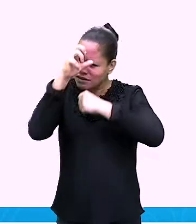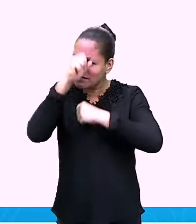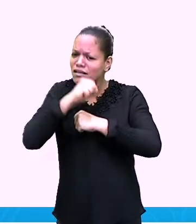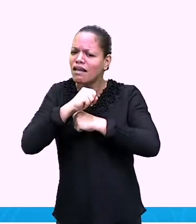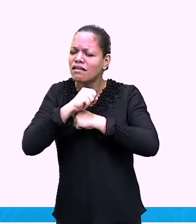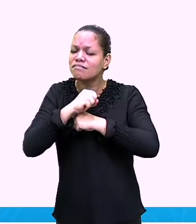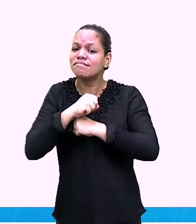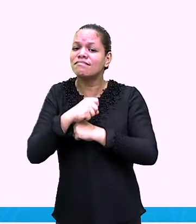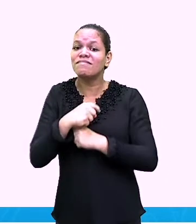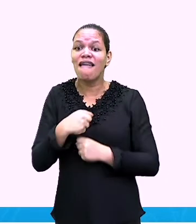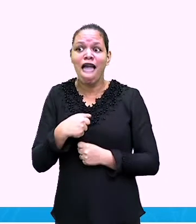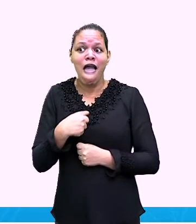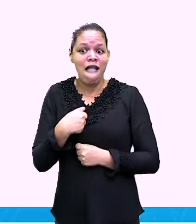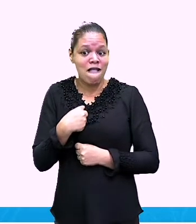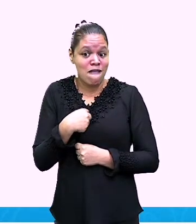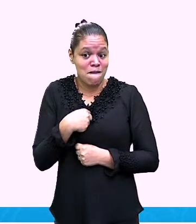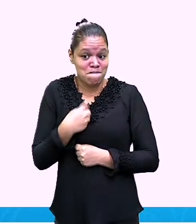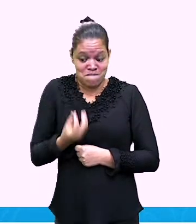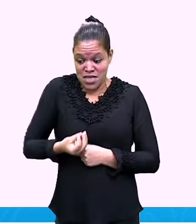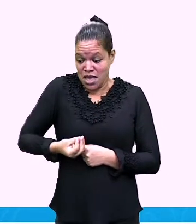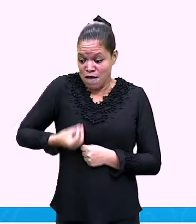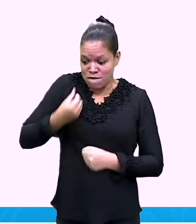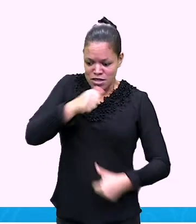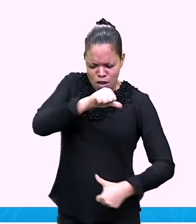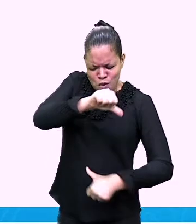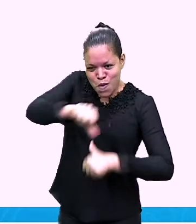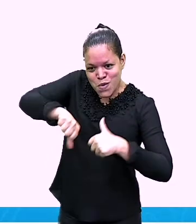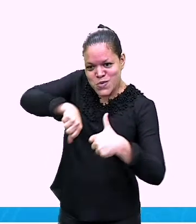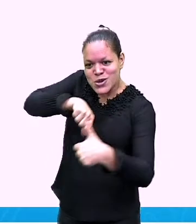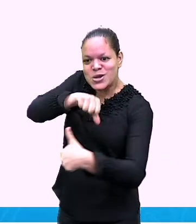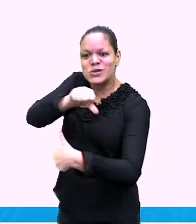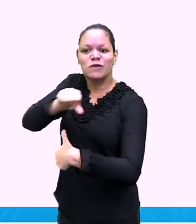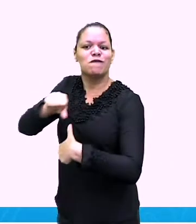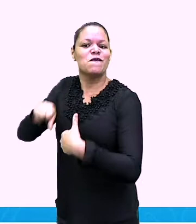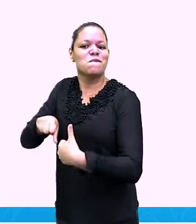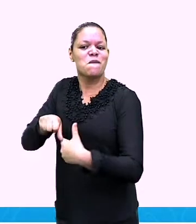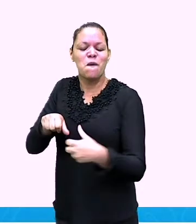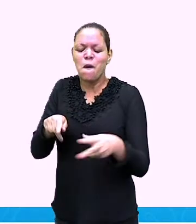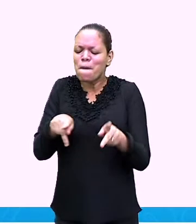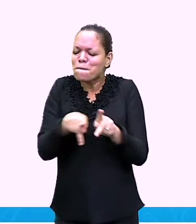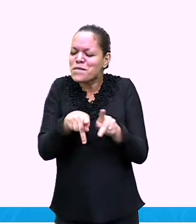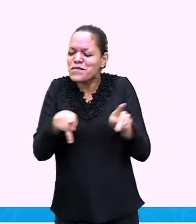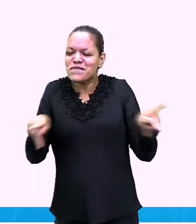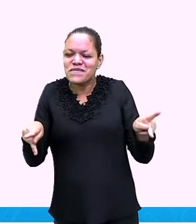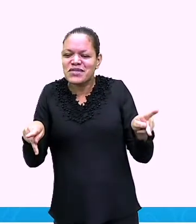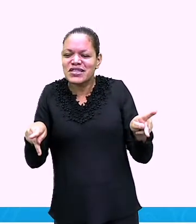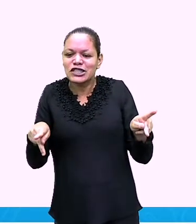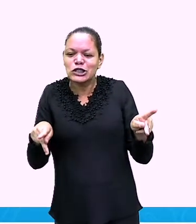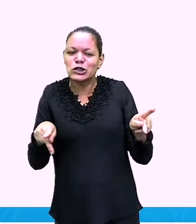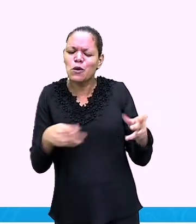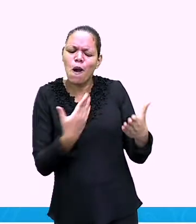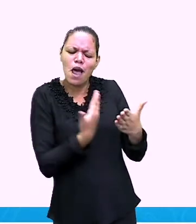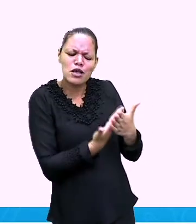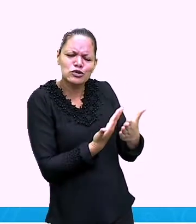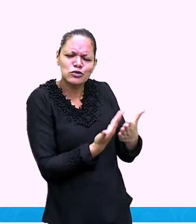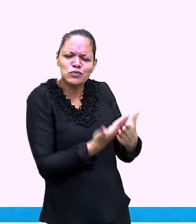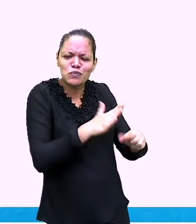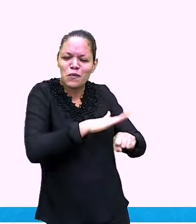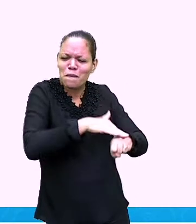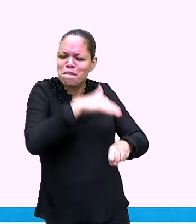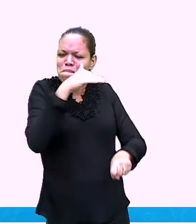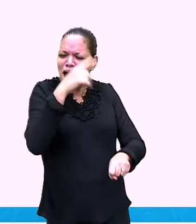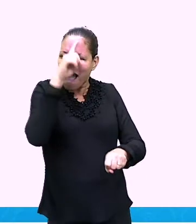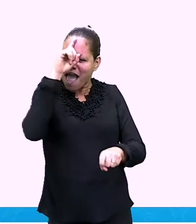Desde então, minha vida mudou. A professora procurou saber mais sobre dislexia e aprendeu